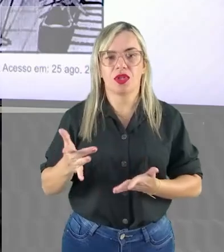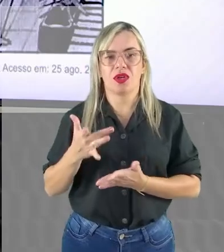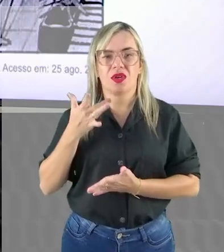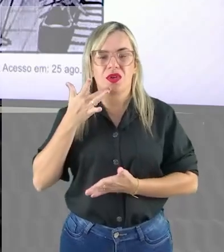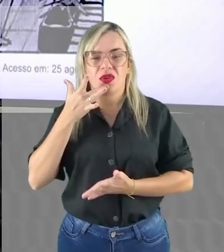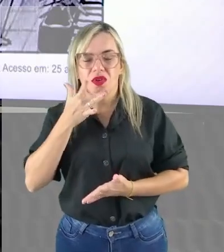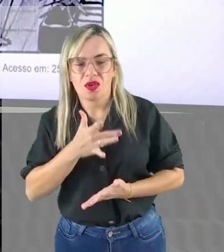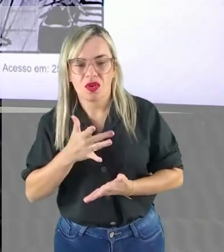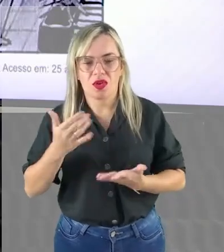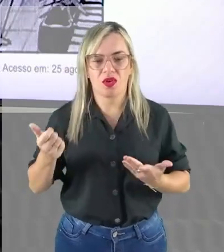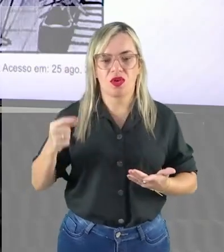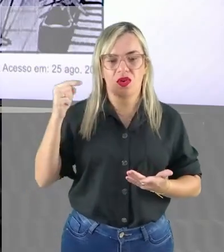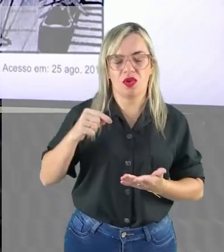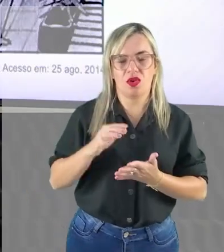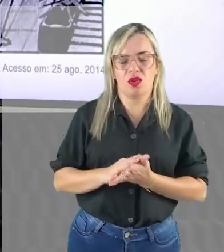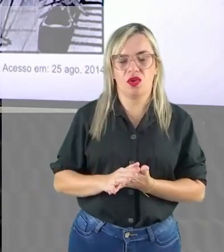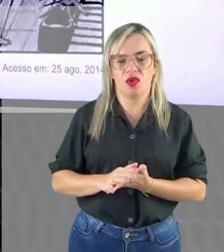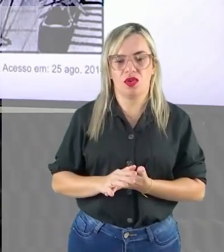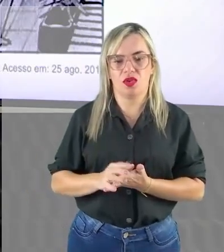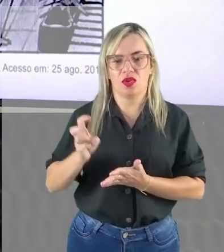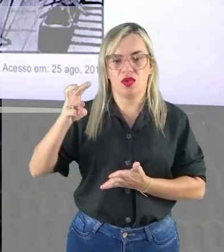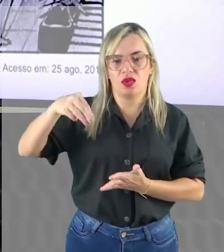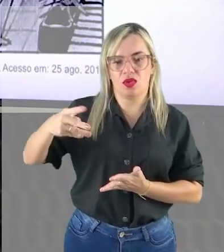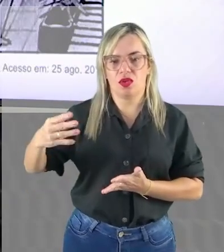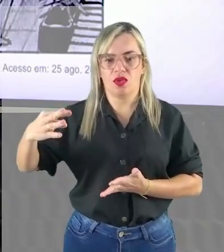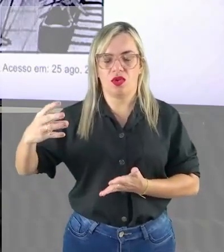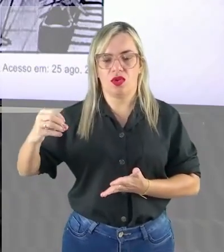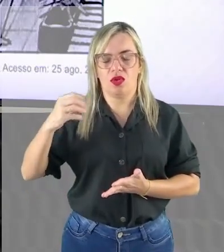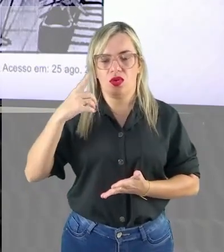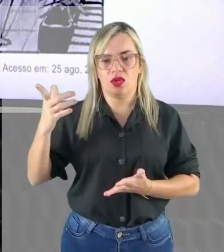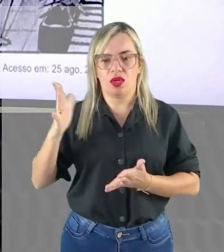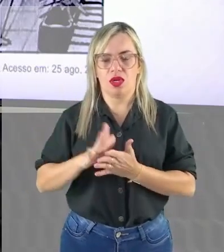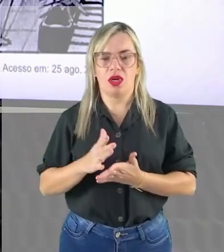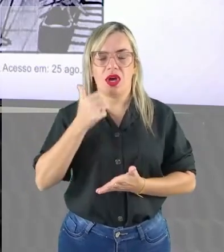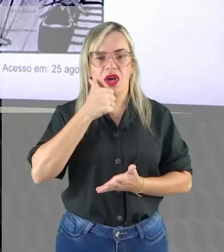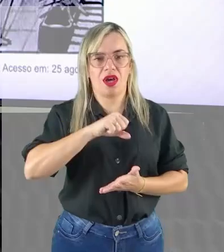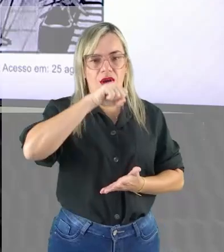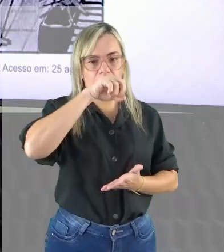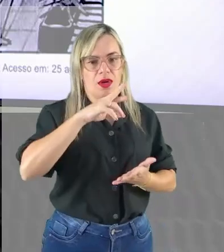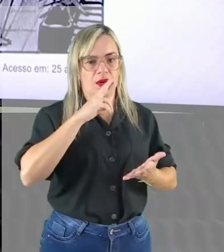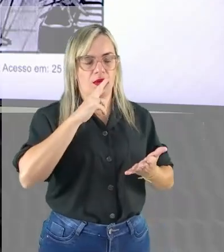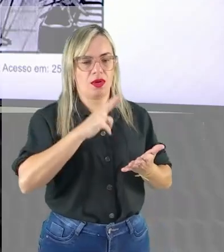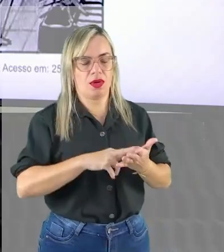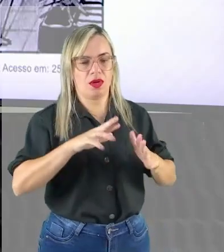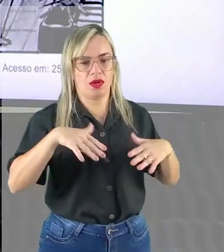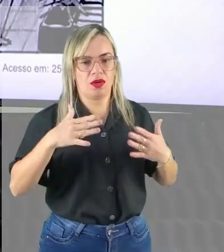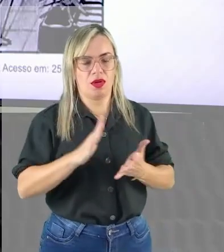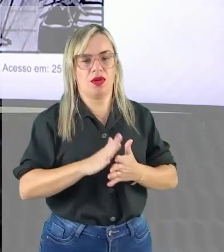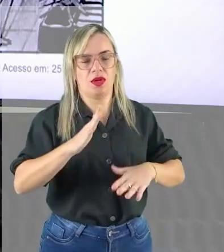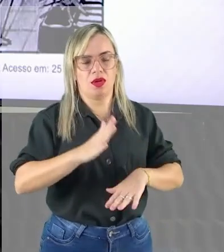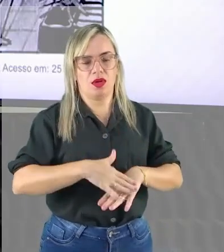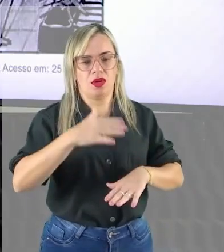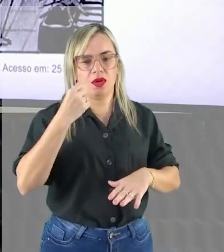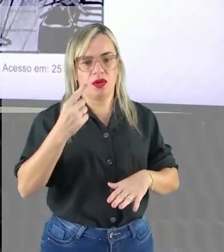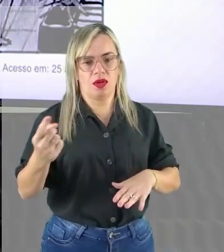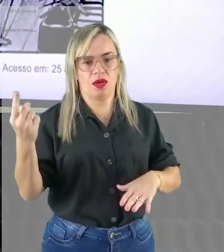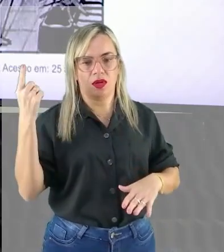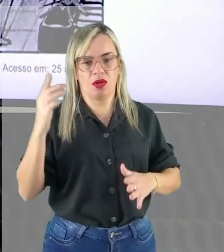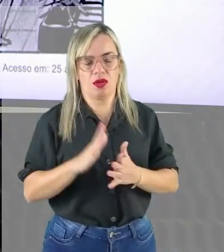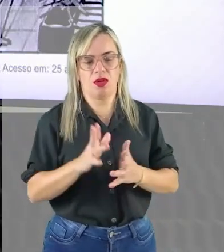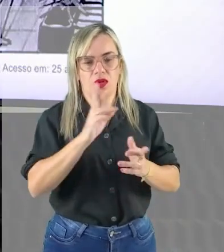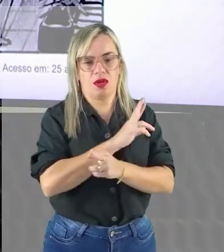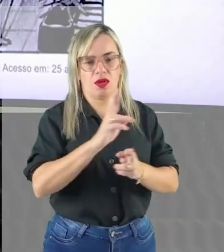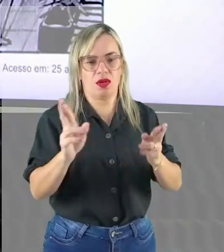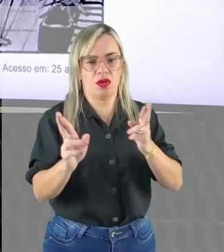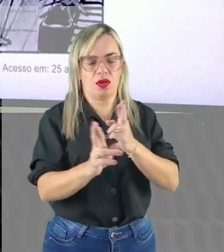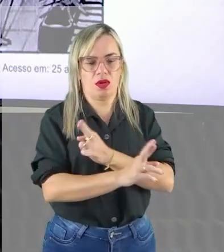diz, coma e cala, ou não terá dioxinas de sobremesa, tá? Então, mais uma crítica relacionando